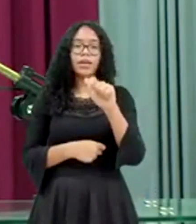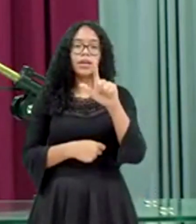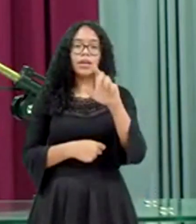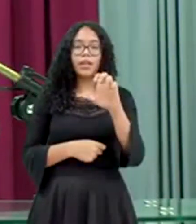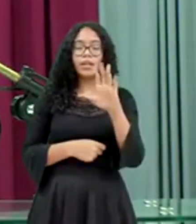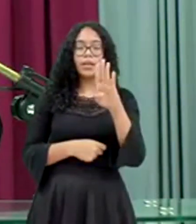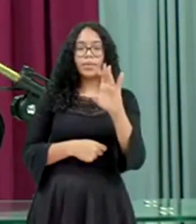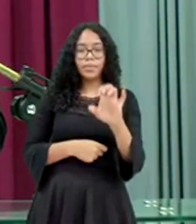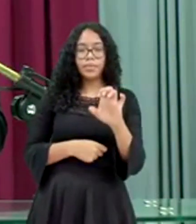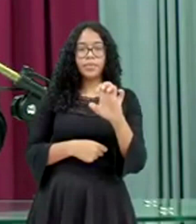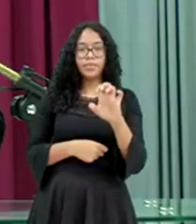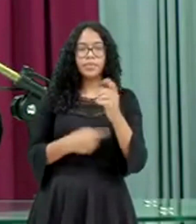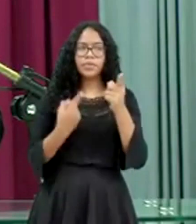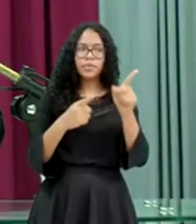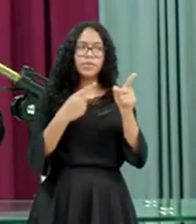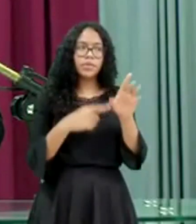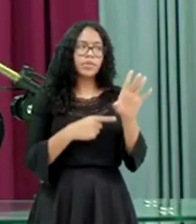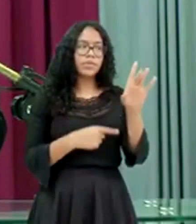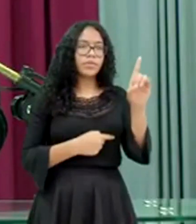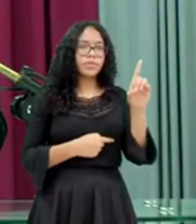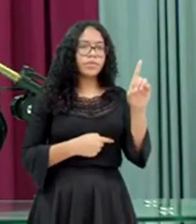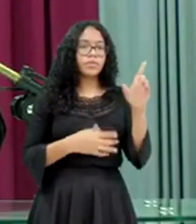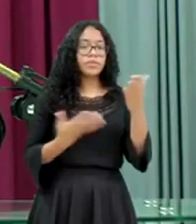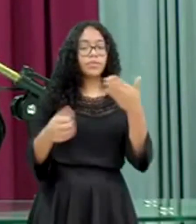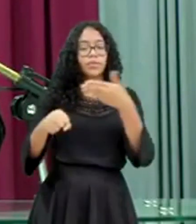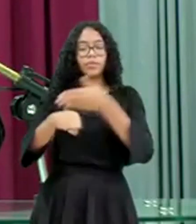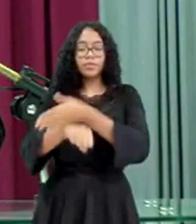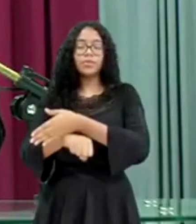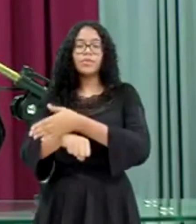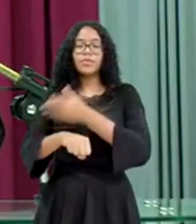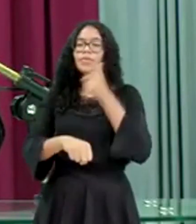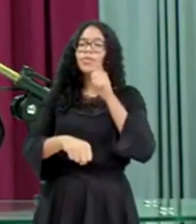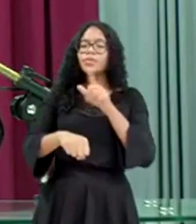incredulidade, entraram na terra prometida.